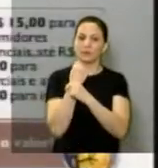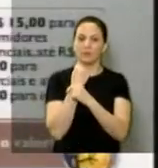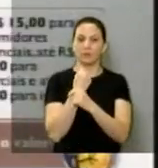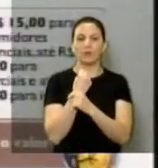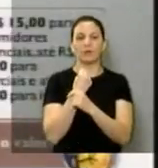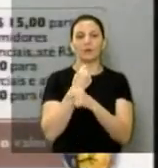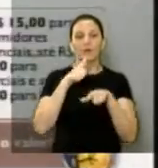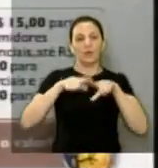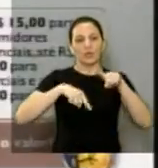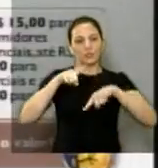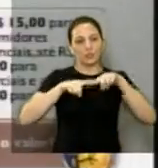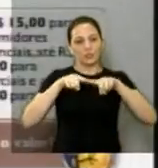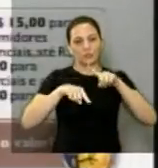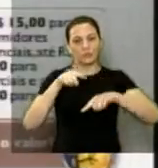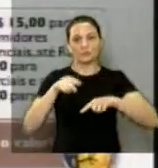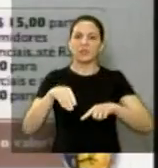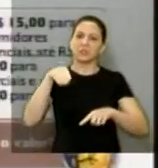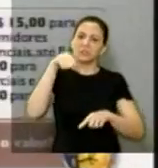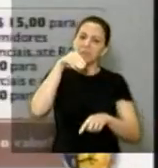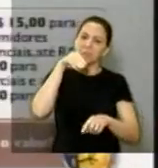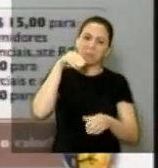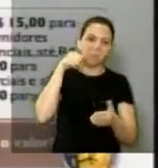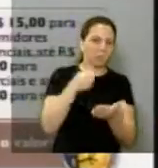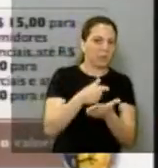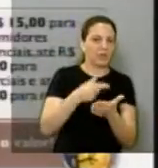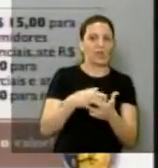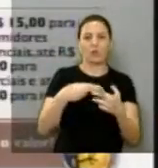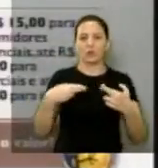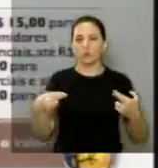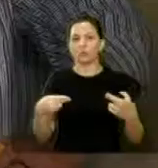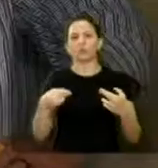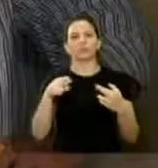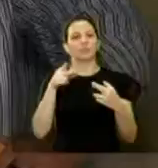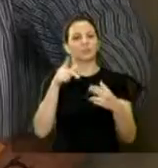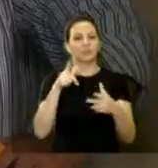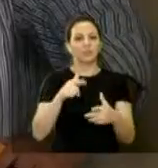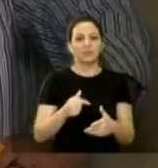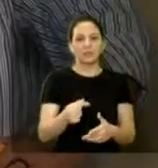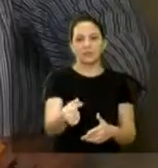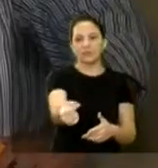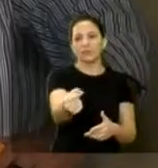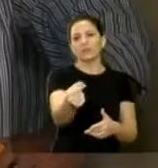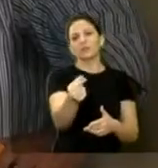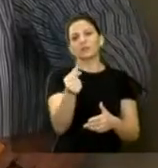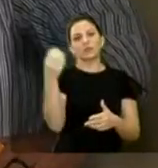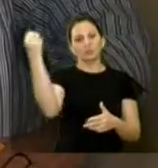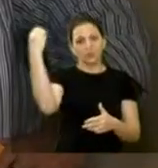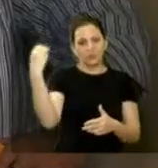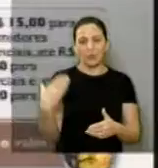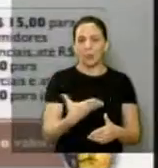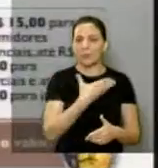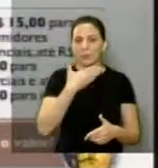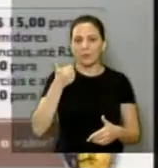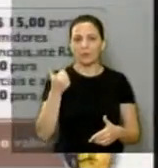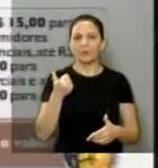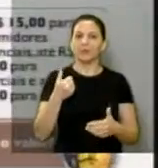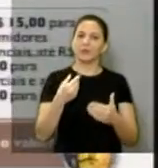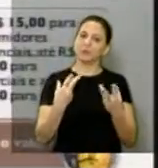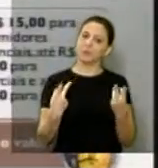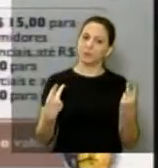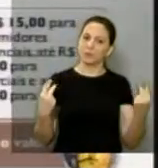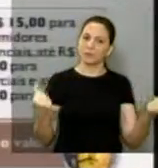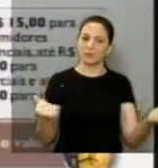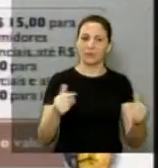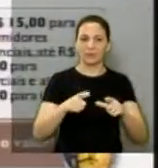serviços? Pagamento de consumo, de energia do município, manutenção de todos os pontos de iluminação, modernização e melhoria e garantia